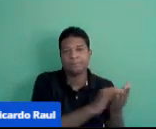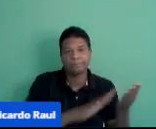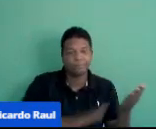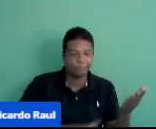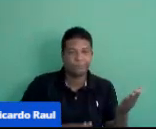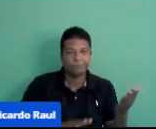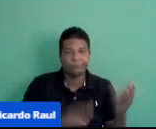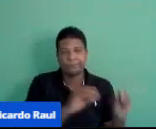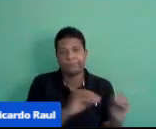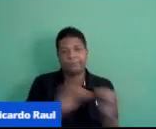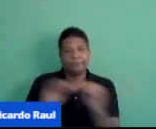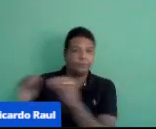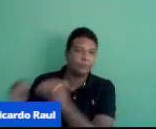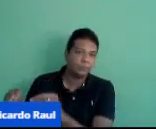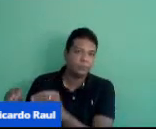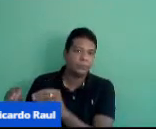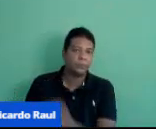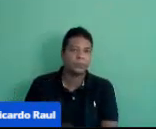que mudar.